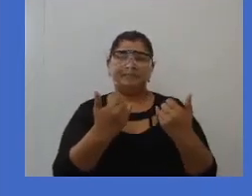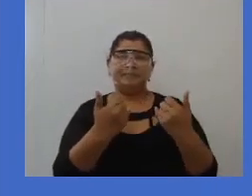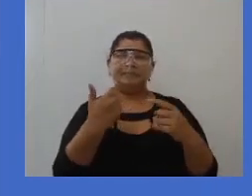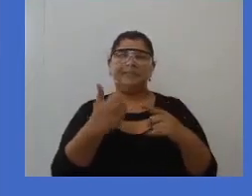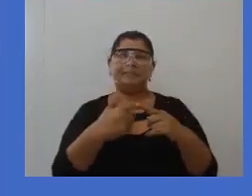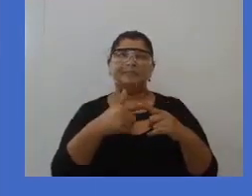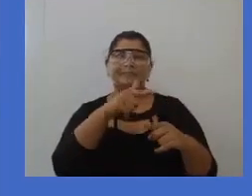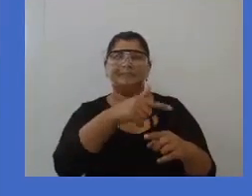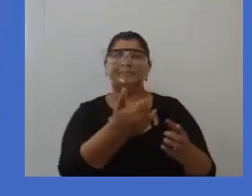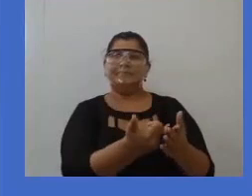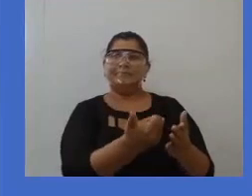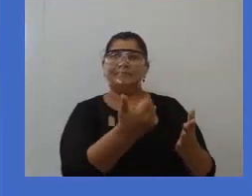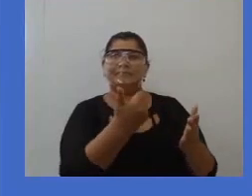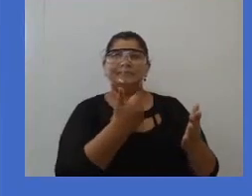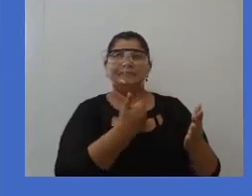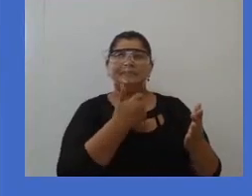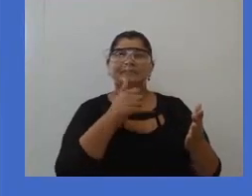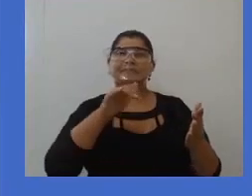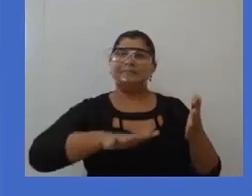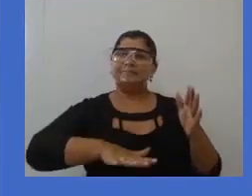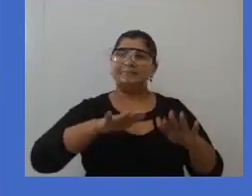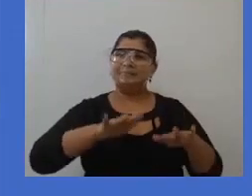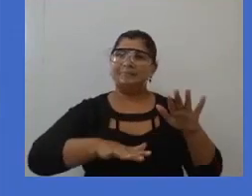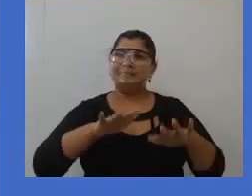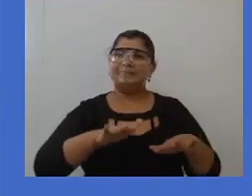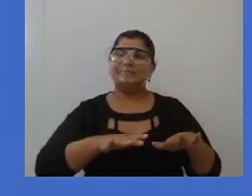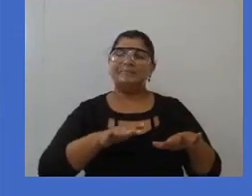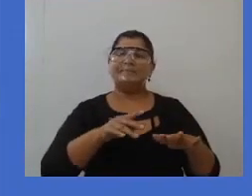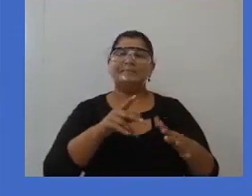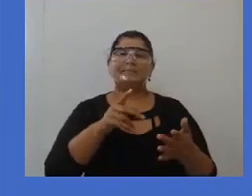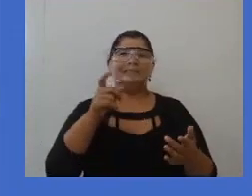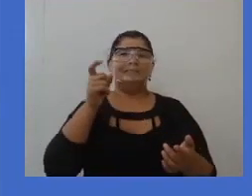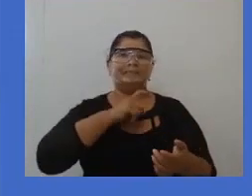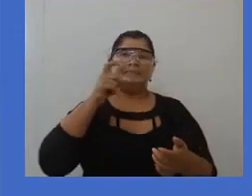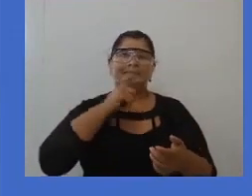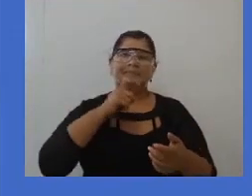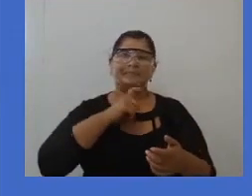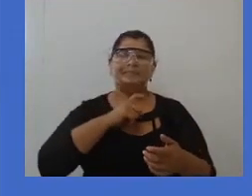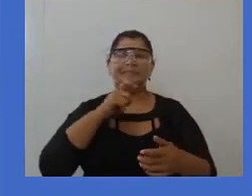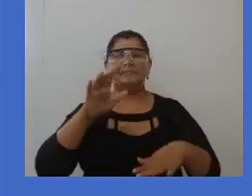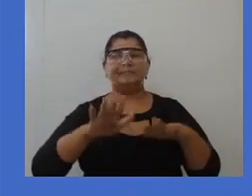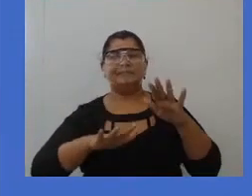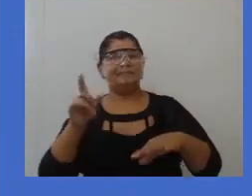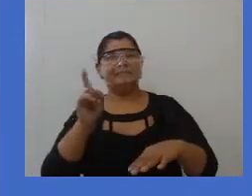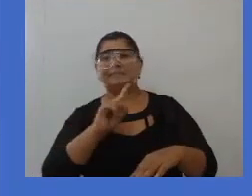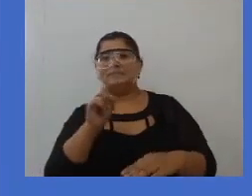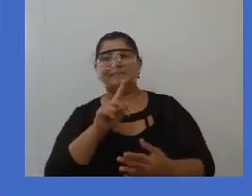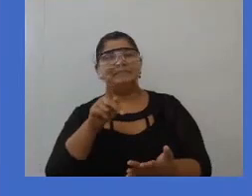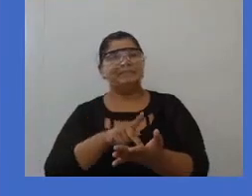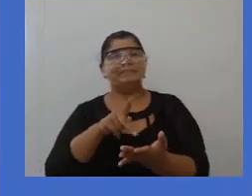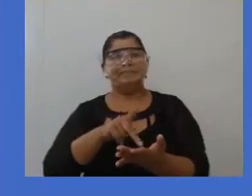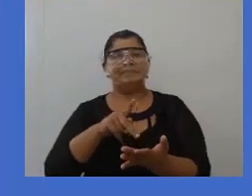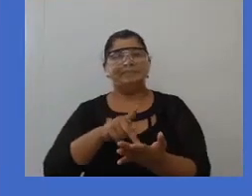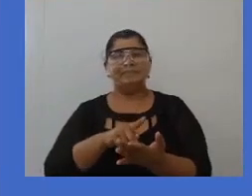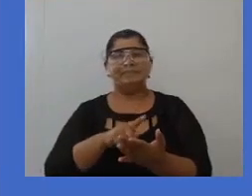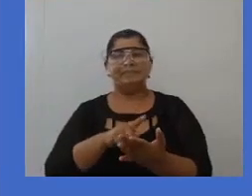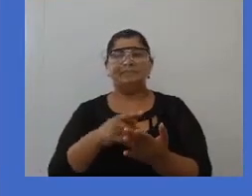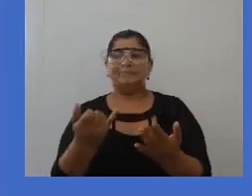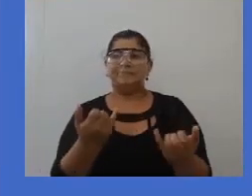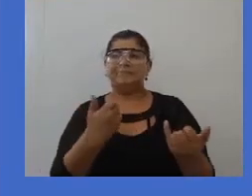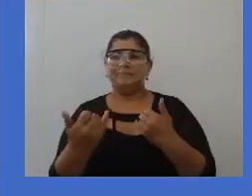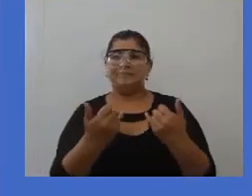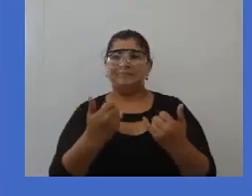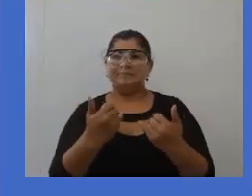aquela informação, às vezes inverídica, às vezes não verdadeira, aquela